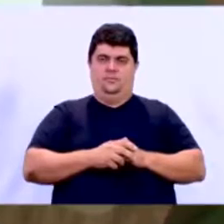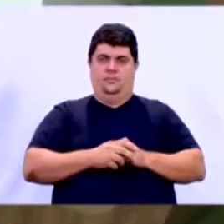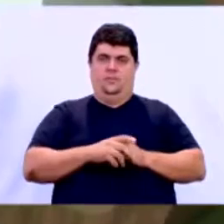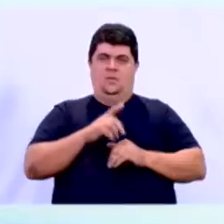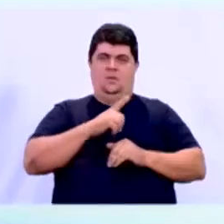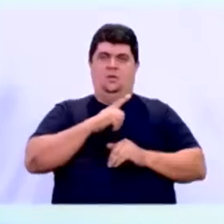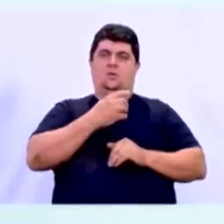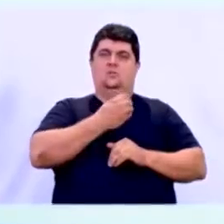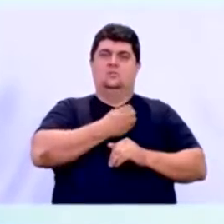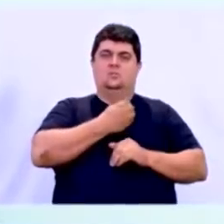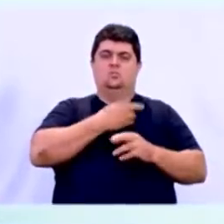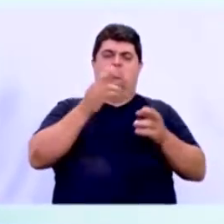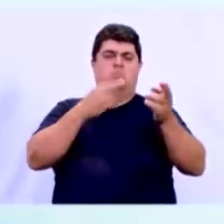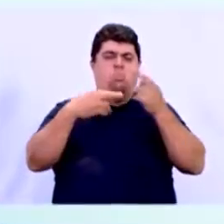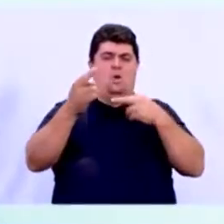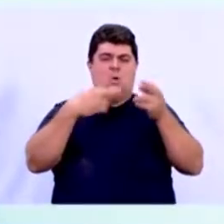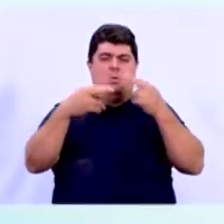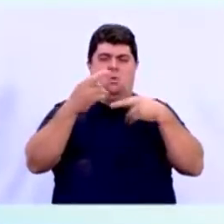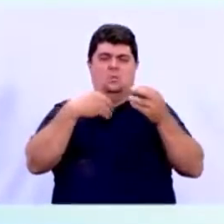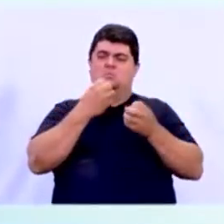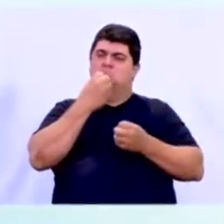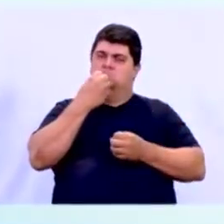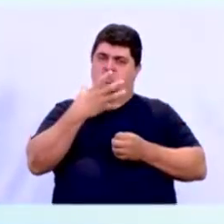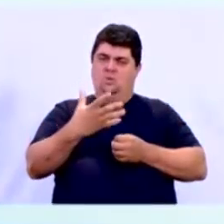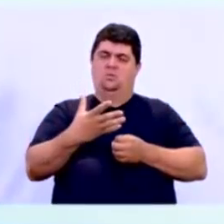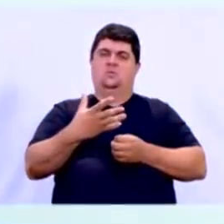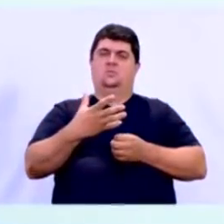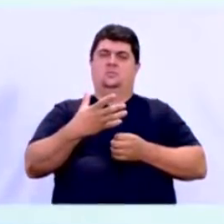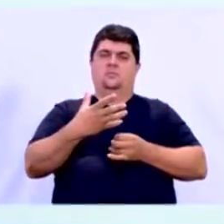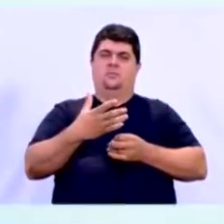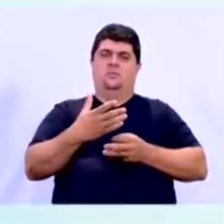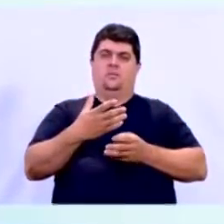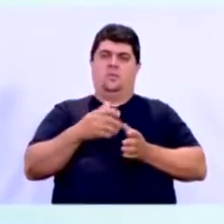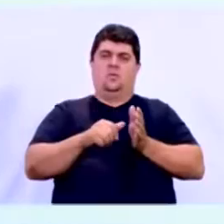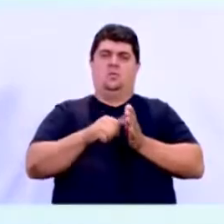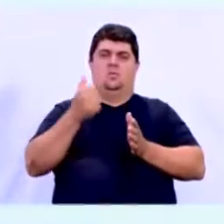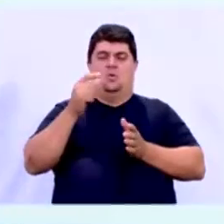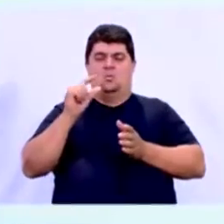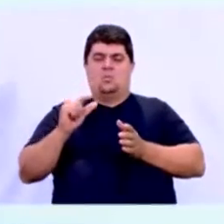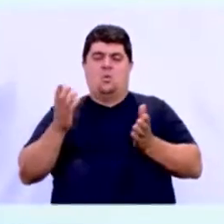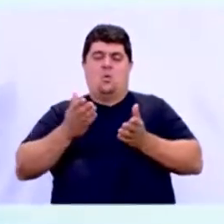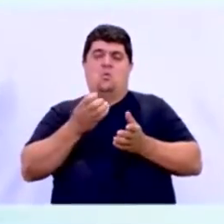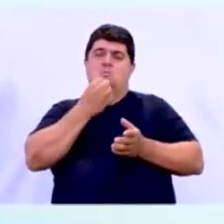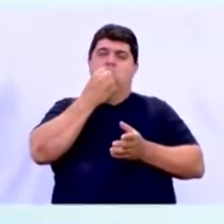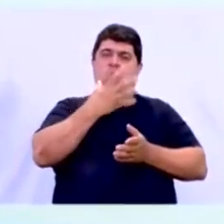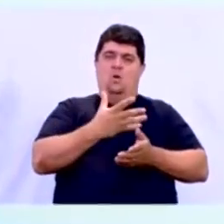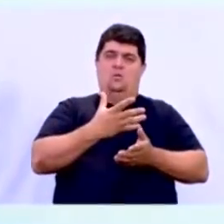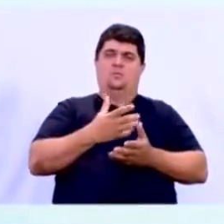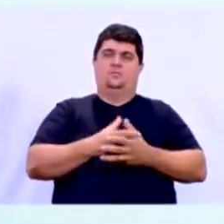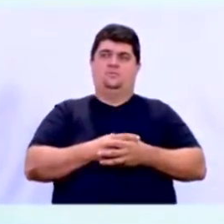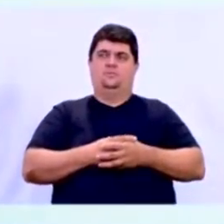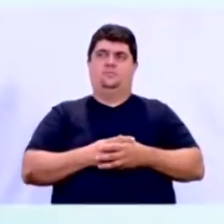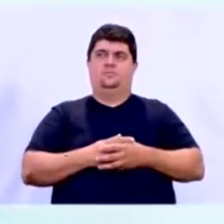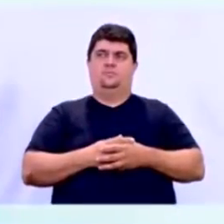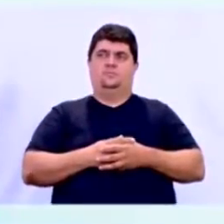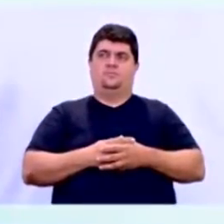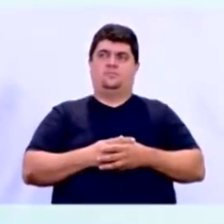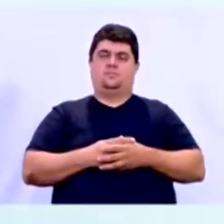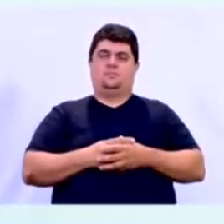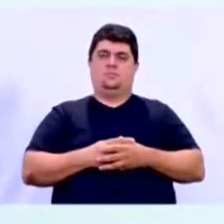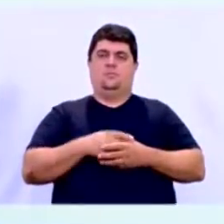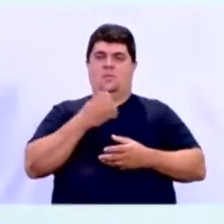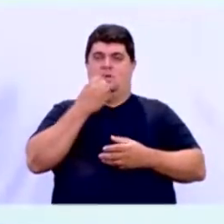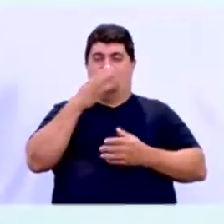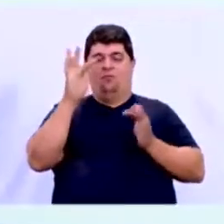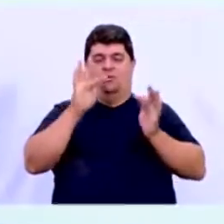que o número de respostas dessa vez foi bem, né, maior. Bem maior. Foi superior da nossa última aula. Que bom, gente, que bom. A gente